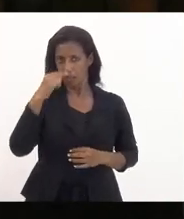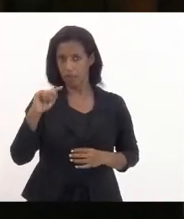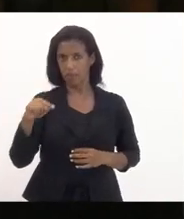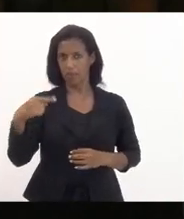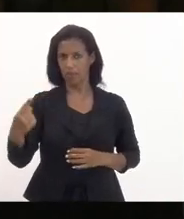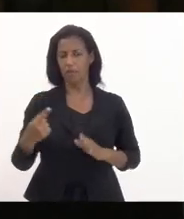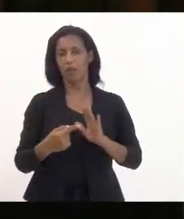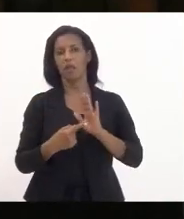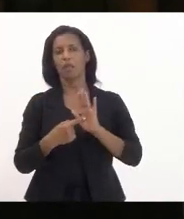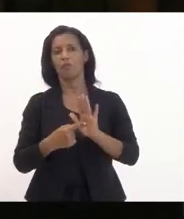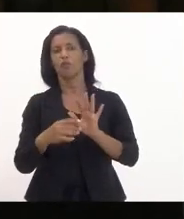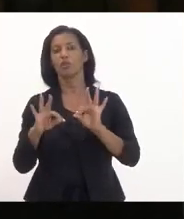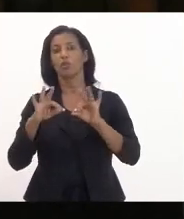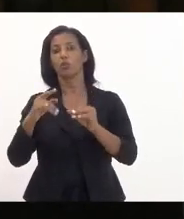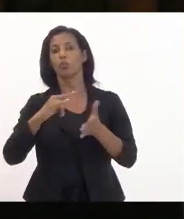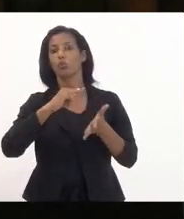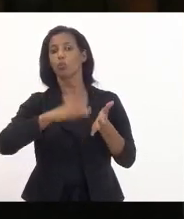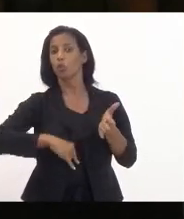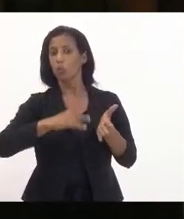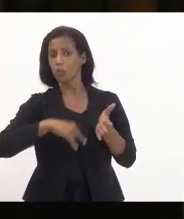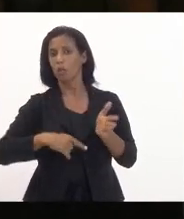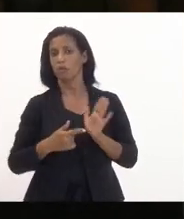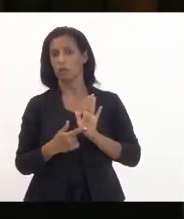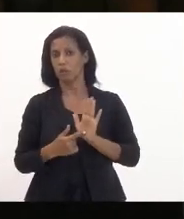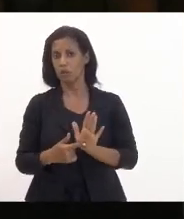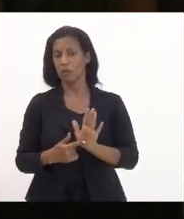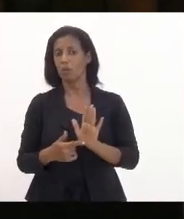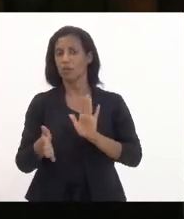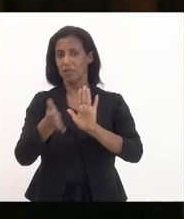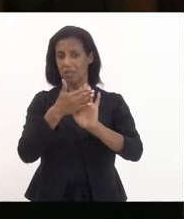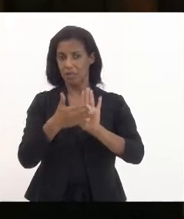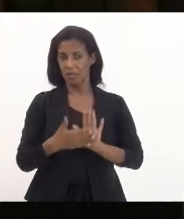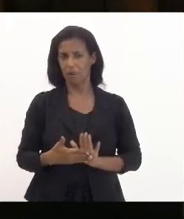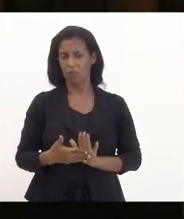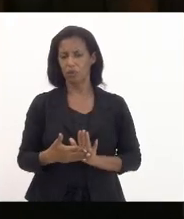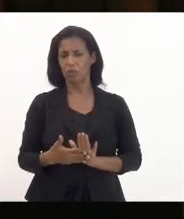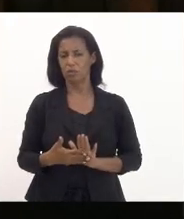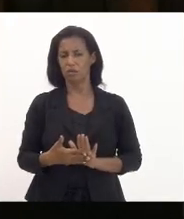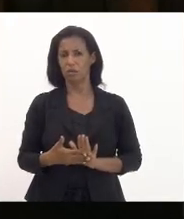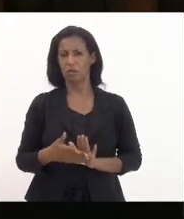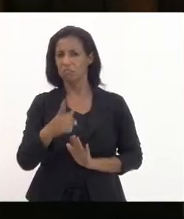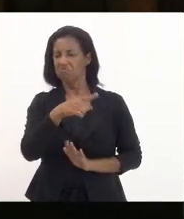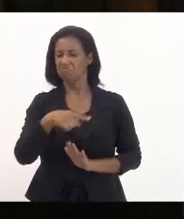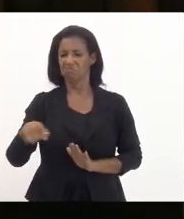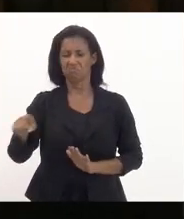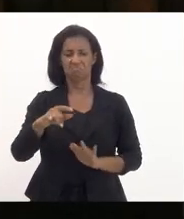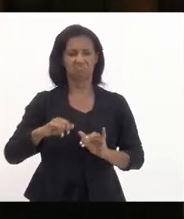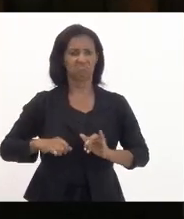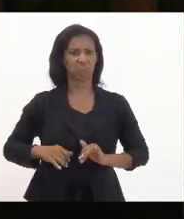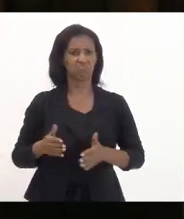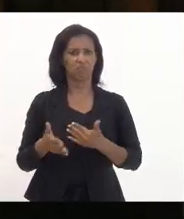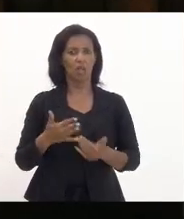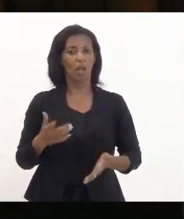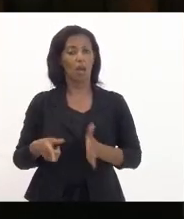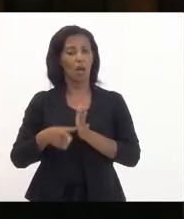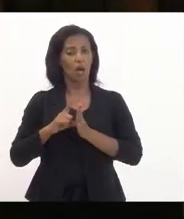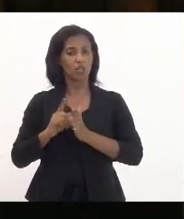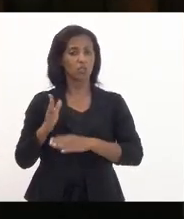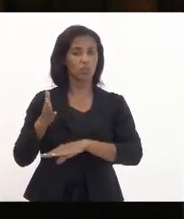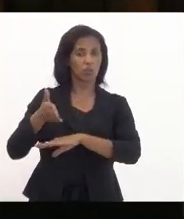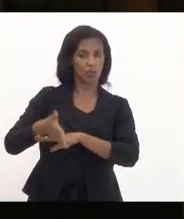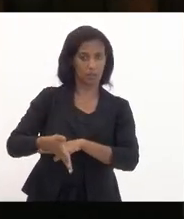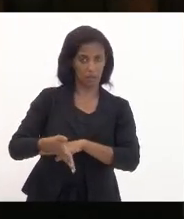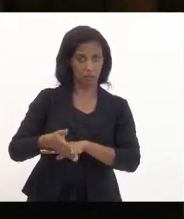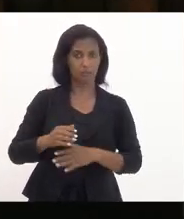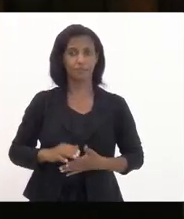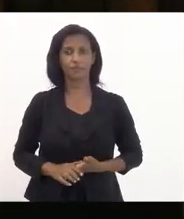eu vou apresentar toda a documentação e vou trazer esse assunto à pauta, doa quem doer. Eu, por exemplo, antes de assumir o mandato,